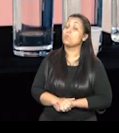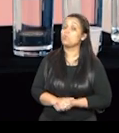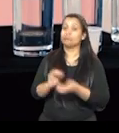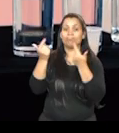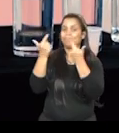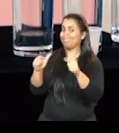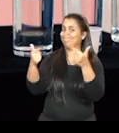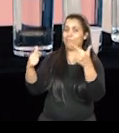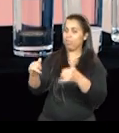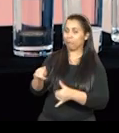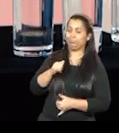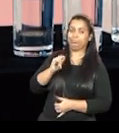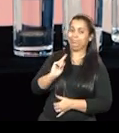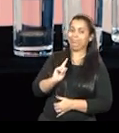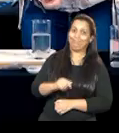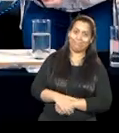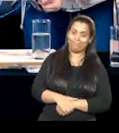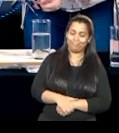Não conduziu.